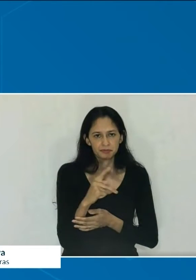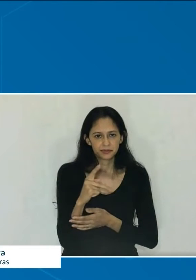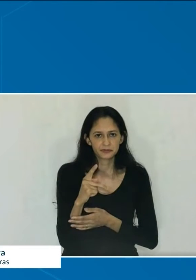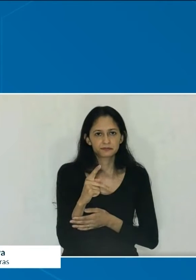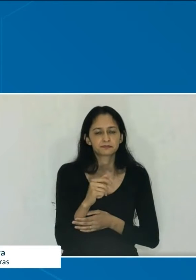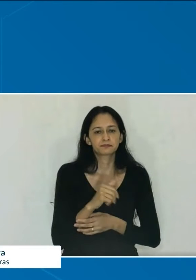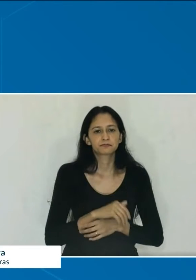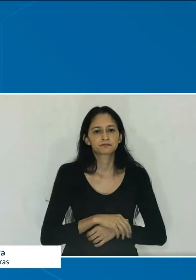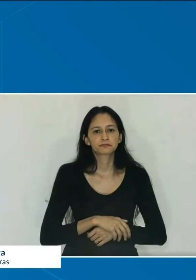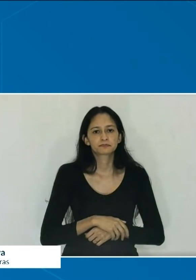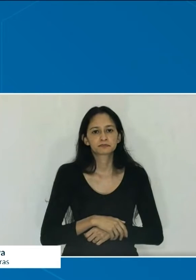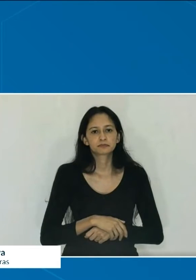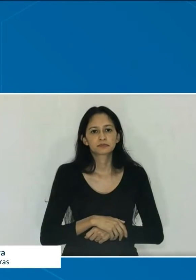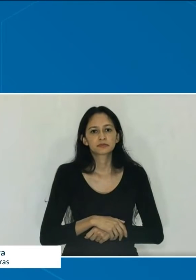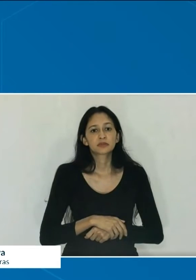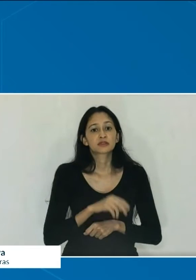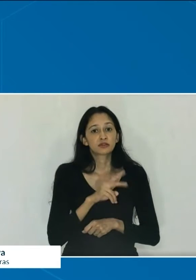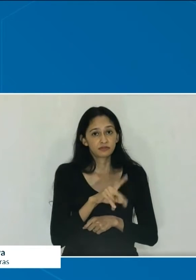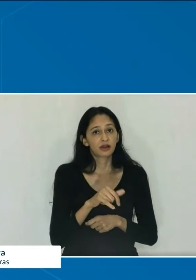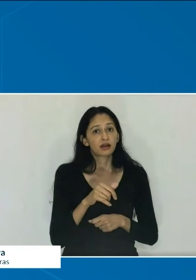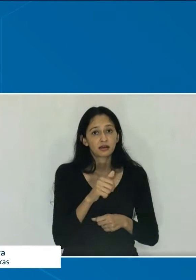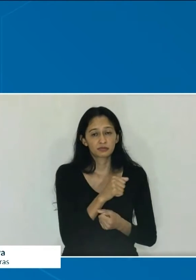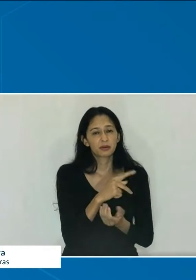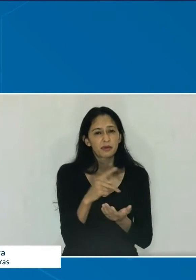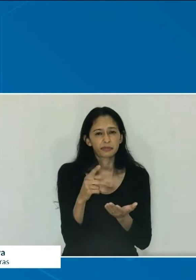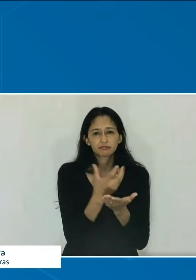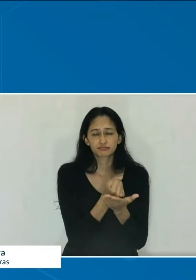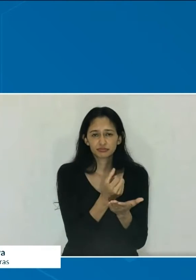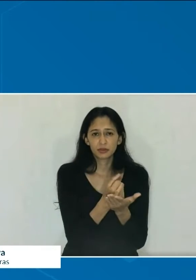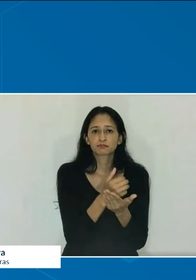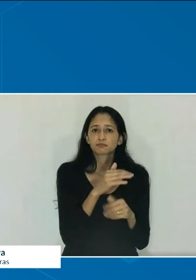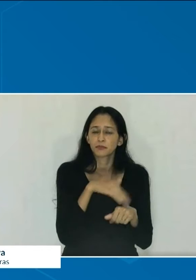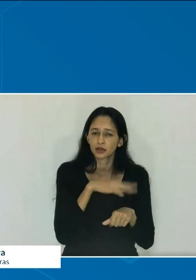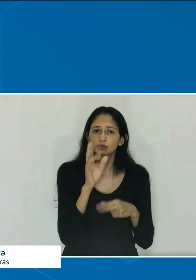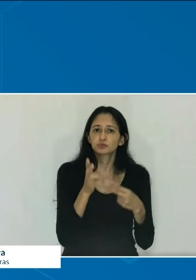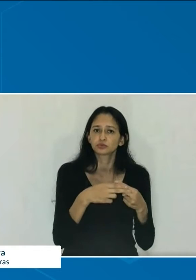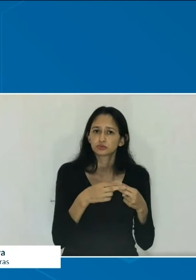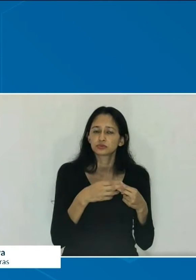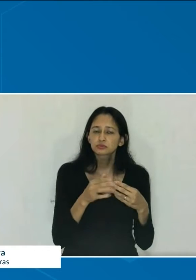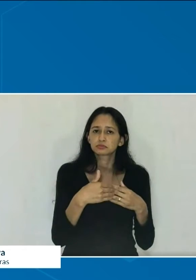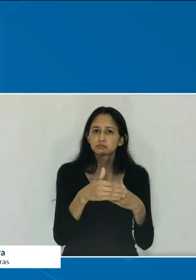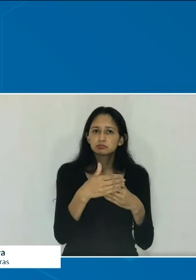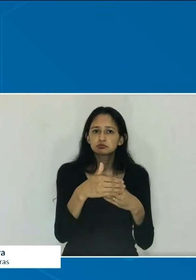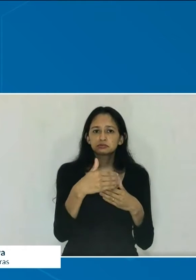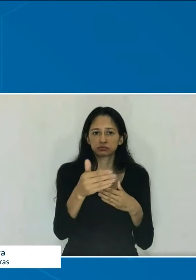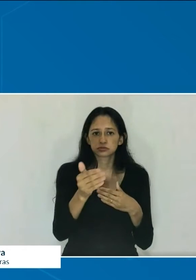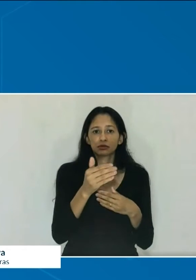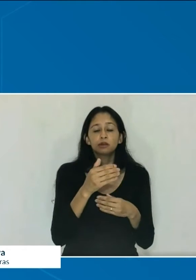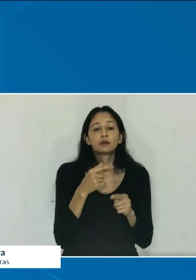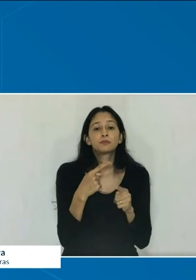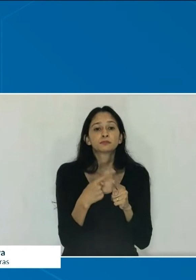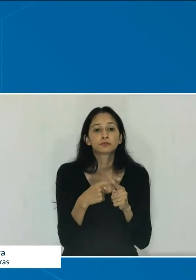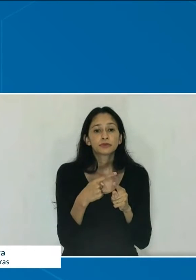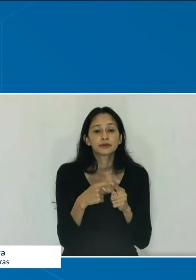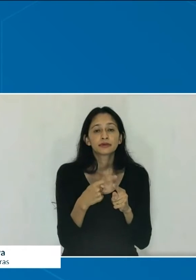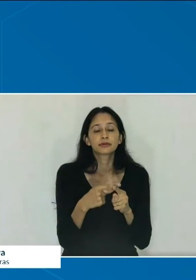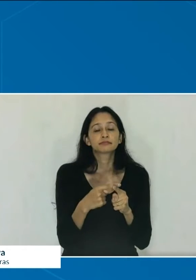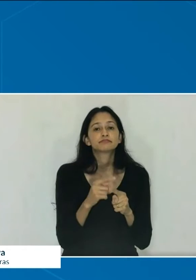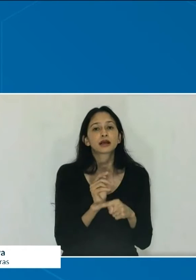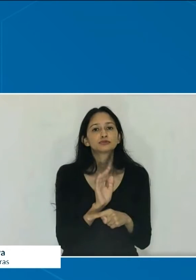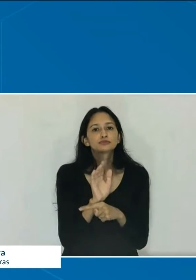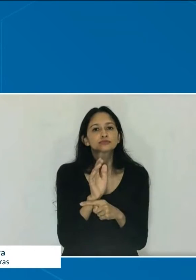ele é um serviço que vai crescer muito por agora, o que se imagina, né, vai crescer muito porque ele atende demanda